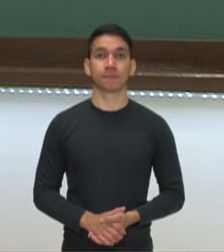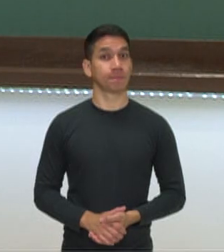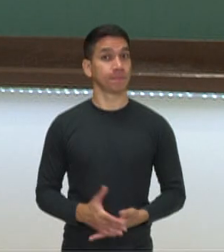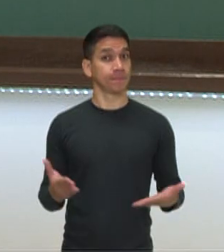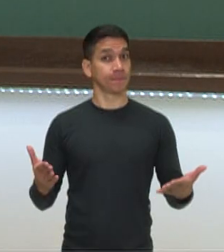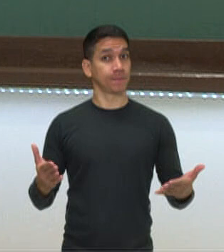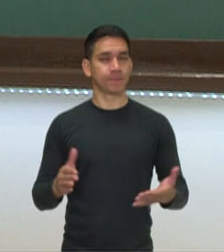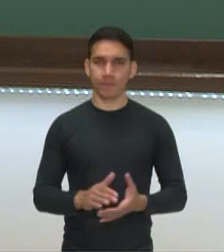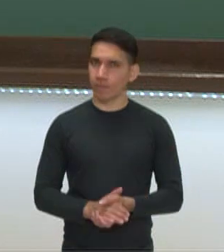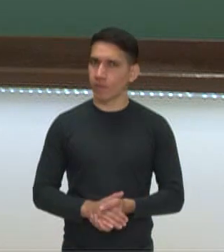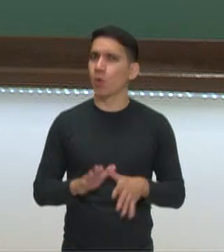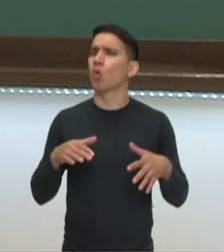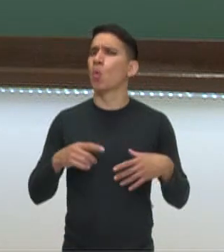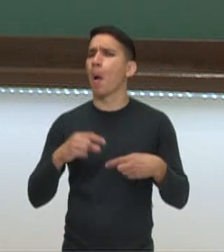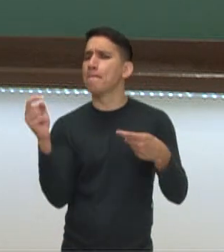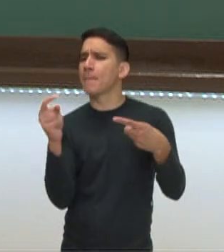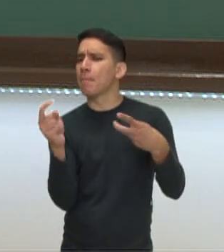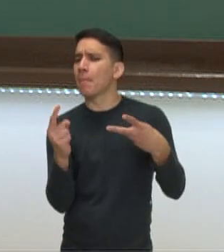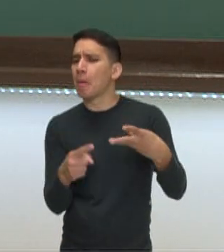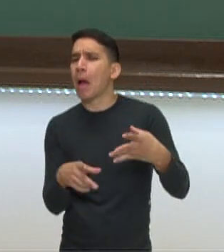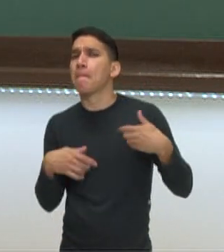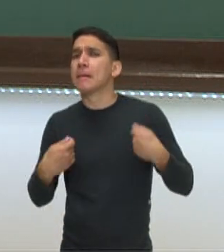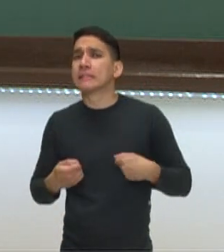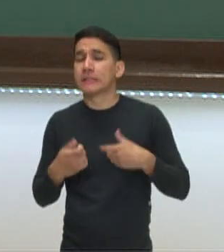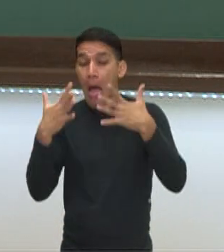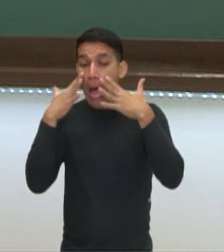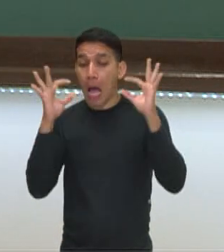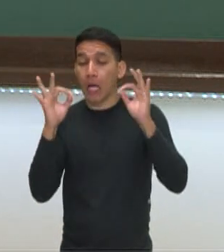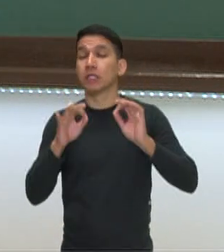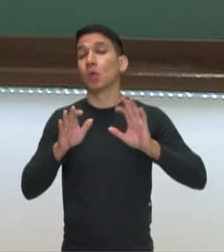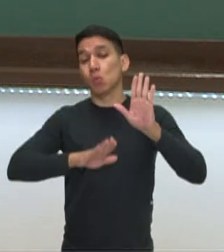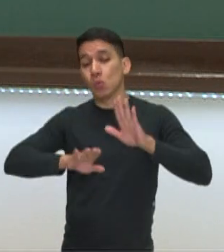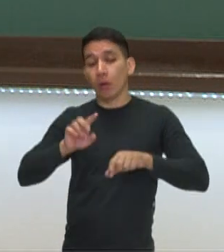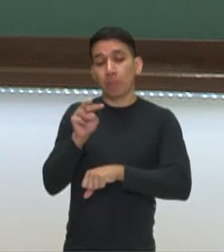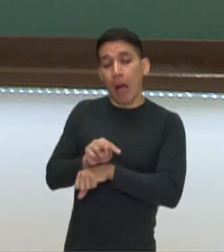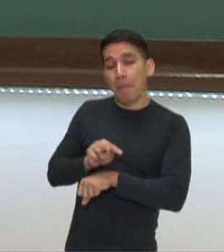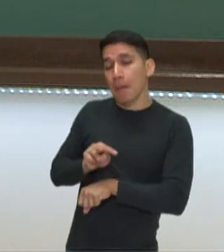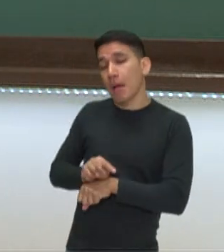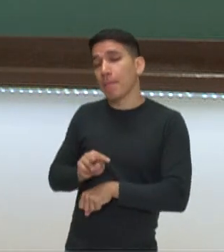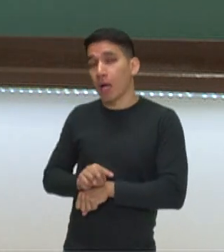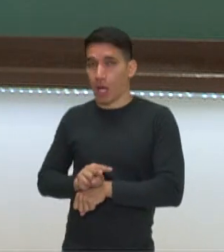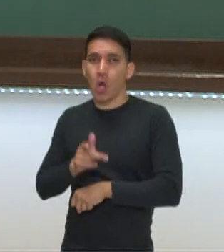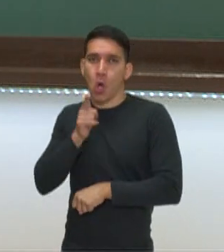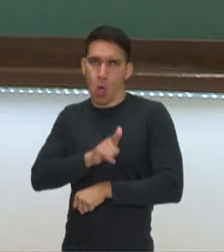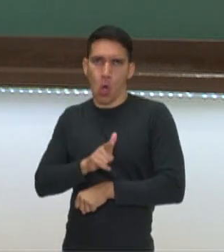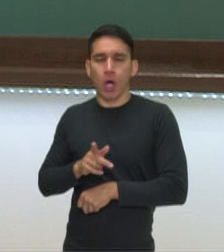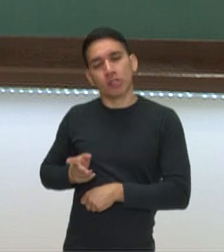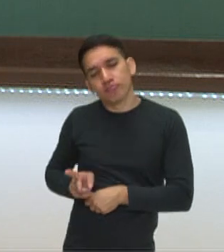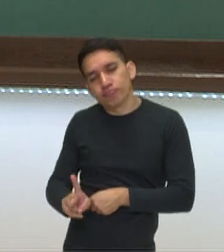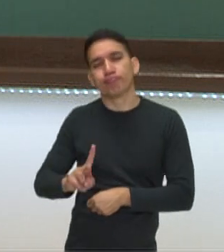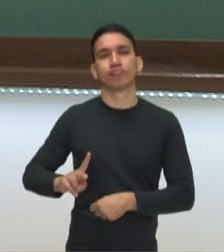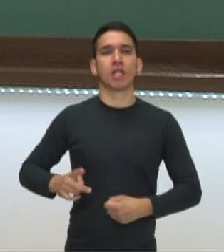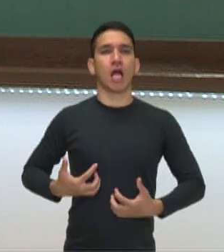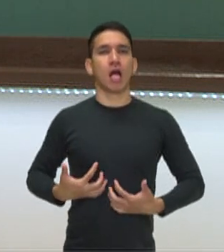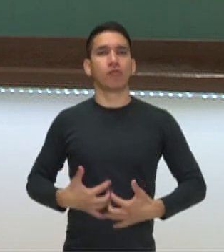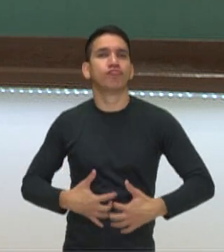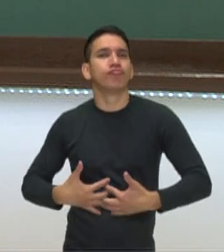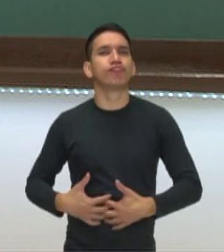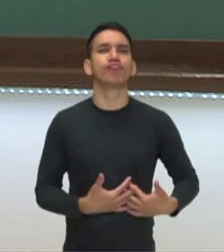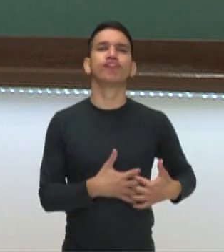E então, que cuidados nós devemos adotar no dia a dia para preservar a integridade do nosso